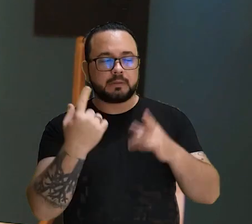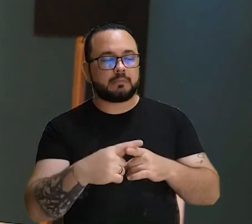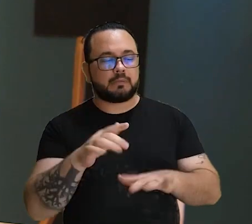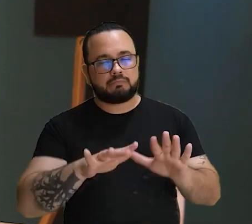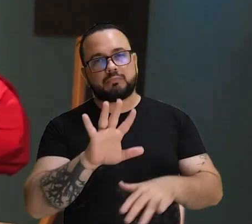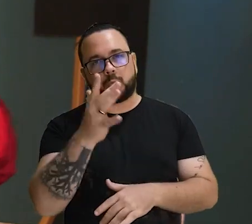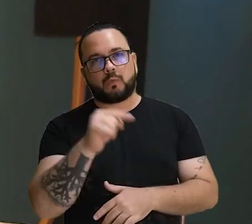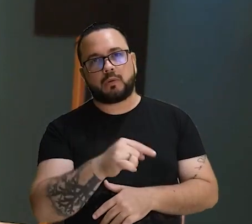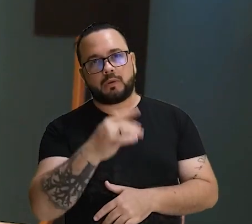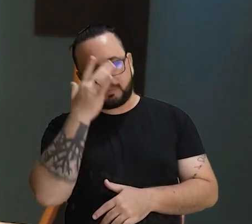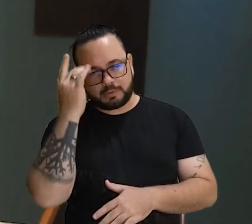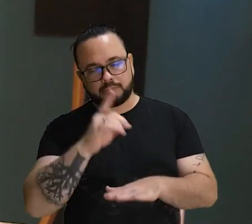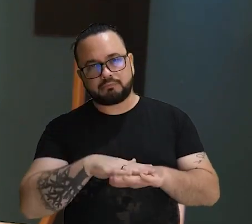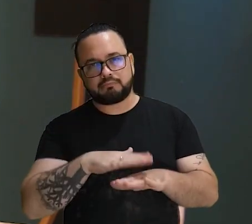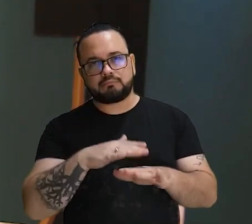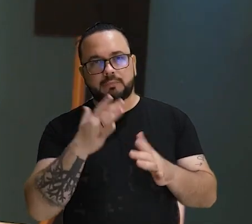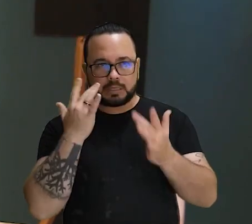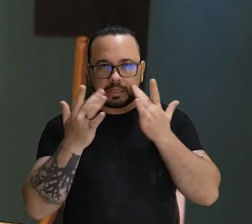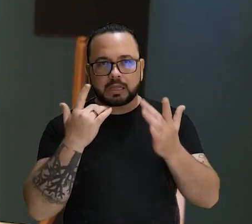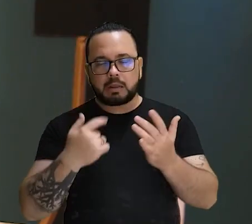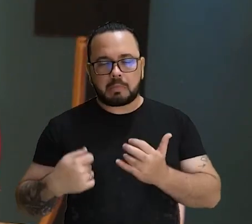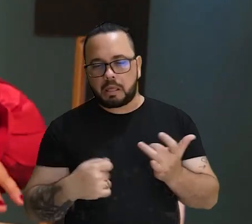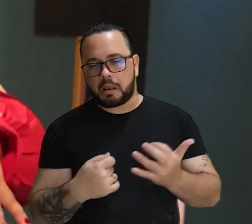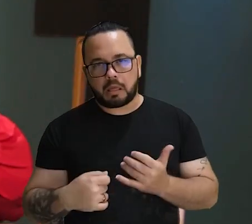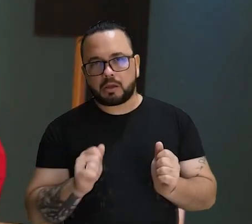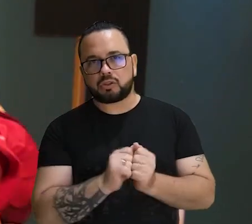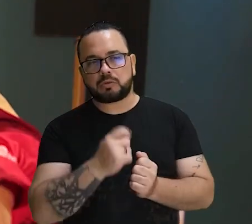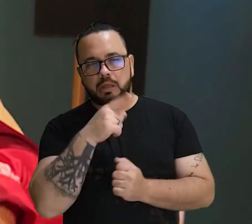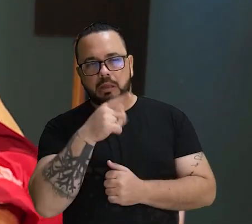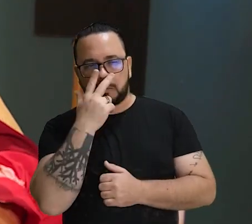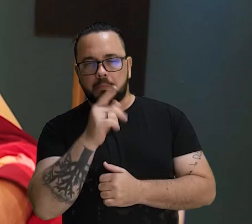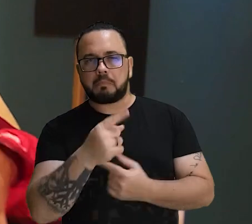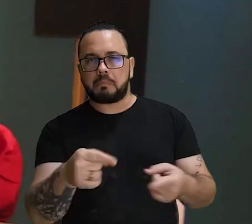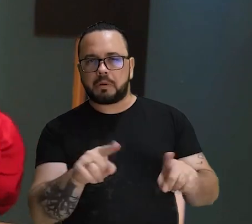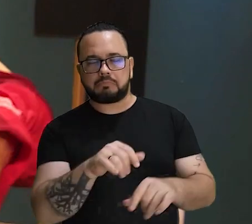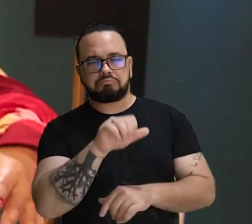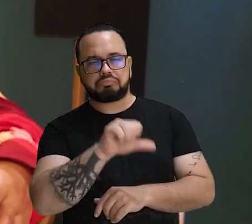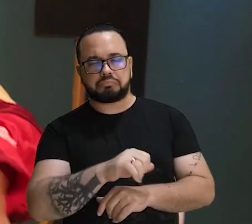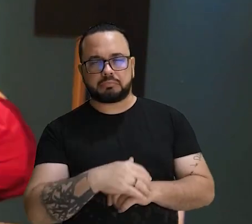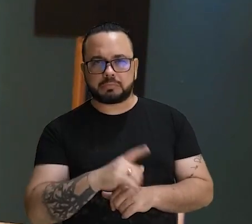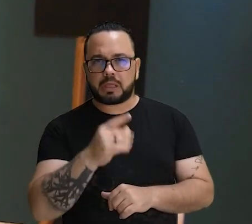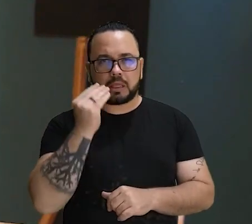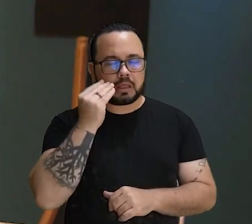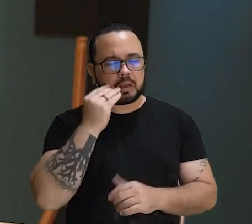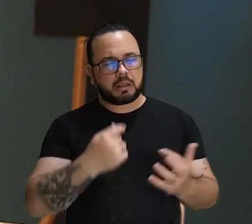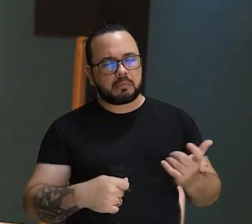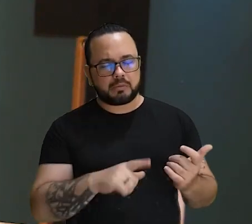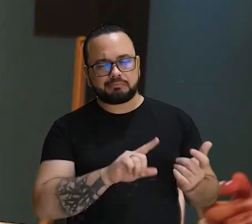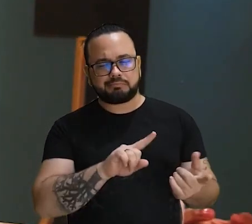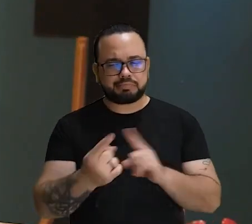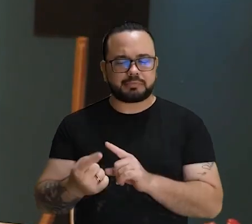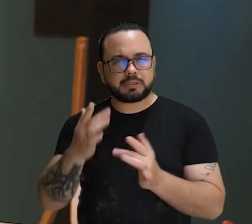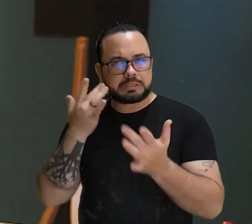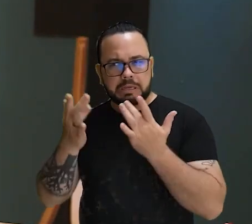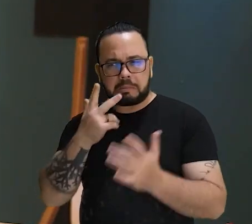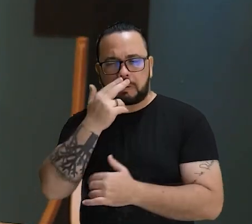acontece isso, né? Quem é da cena e toca um pouquinho, né? Mas a música fica meio xoxa, ou quem é da música e tenta fazer cena, aí a cena fica meio